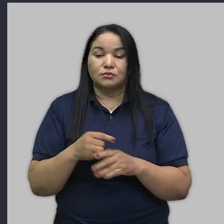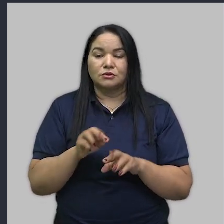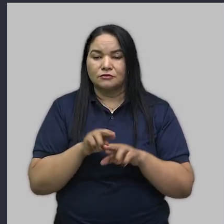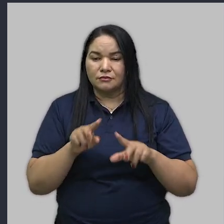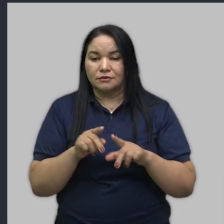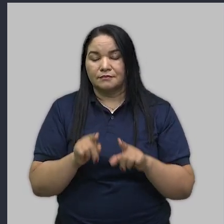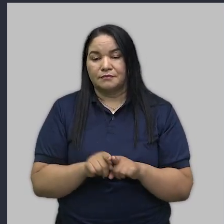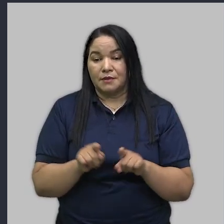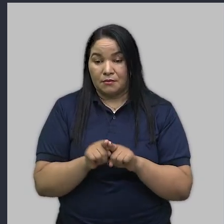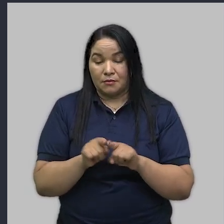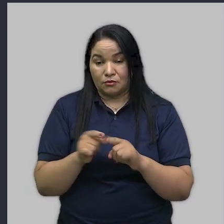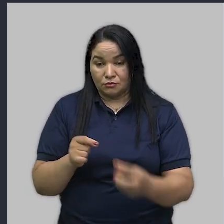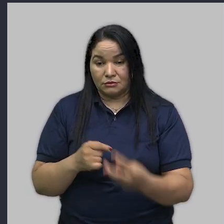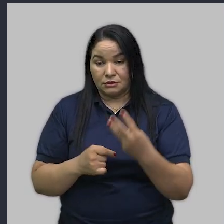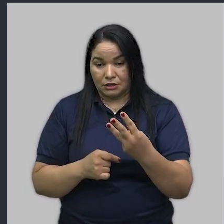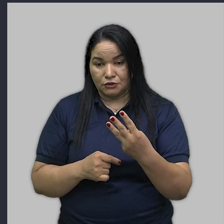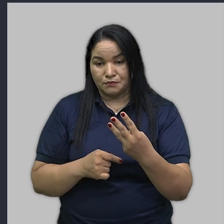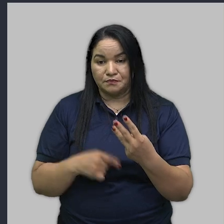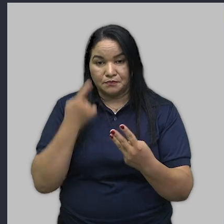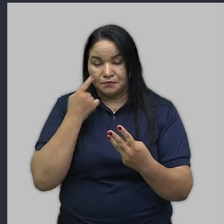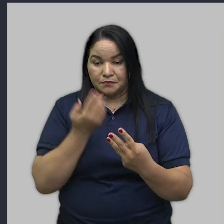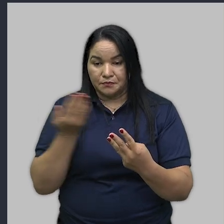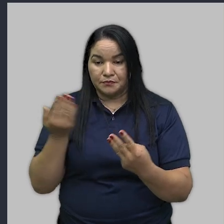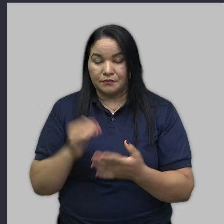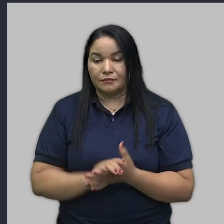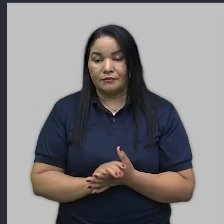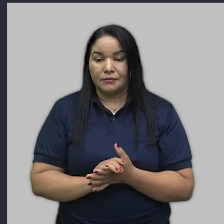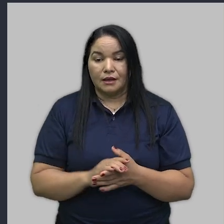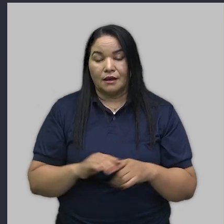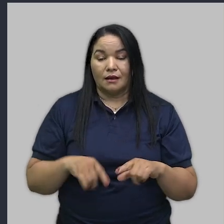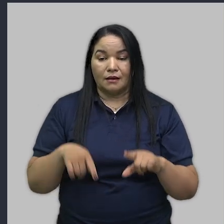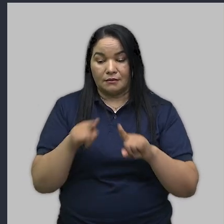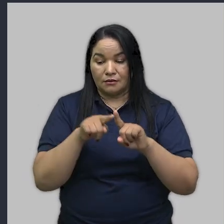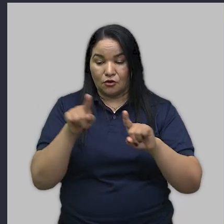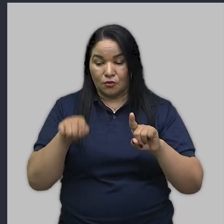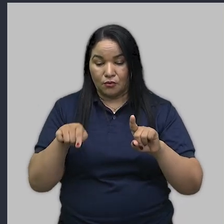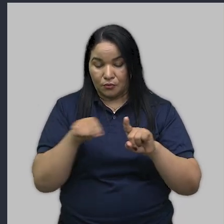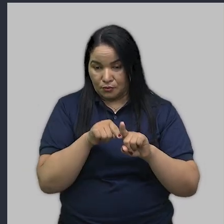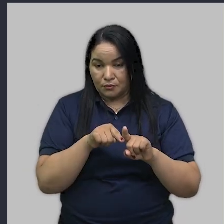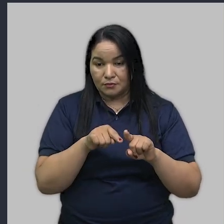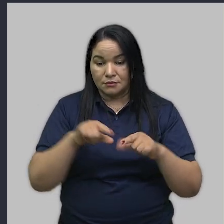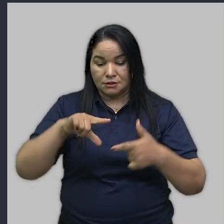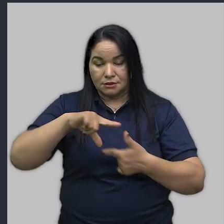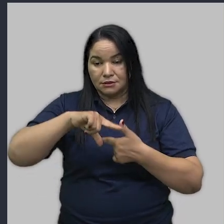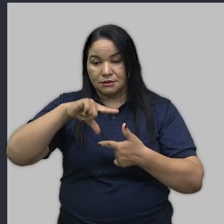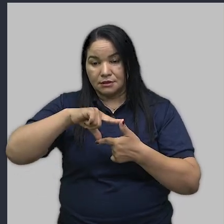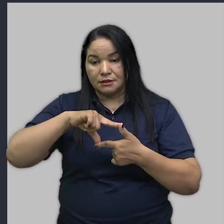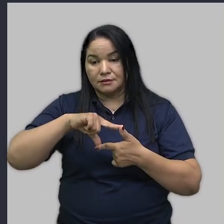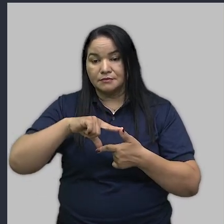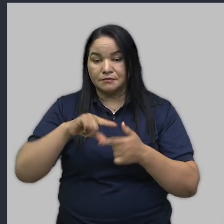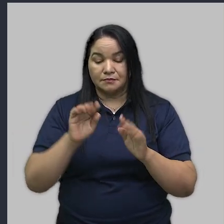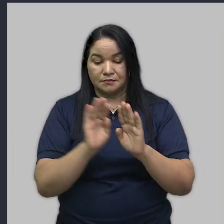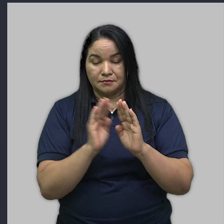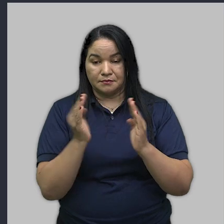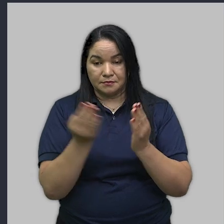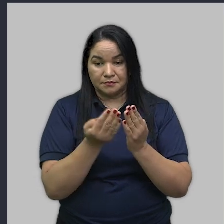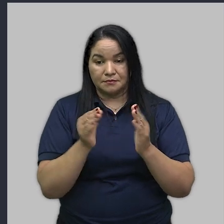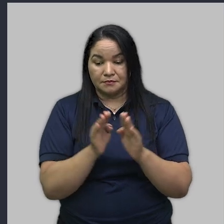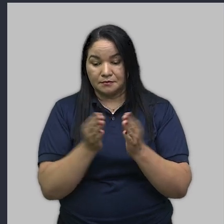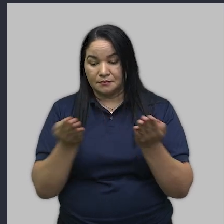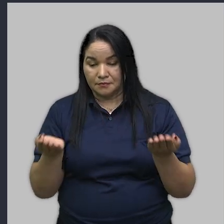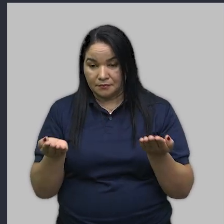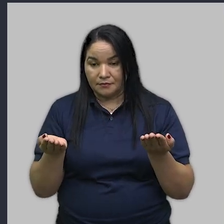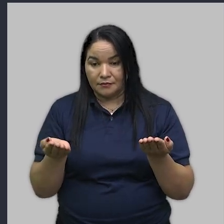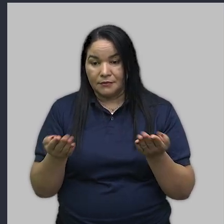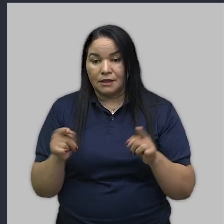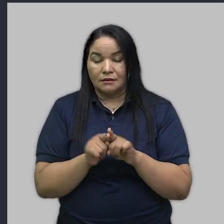partes. A área lateral, que é um retângulo desenrolado da lateral do cilindro. As bases, que